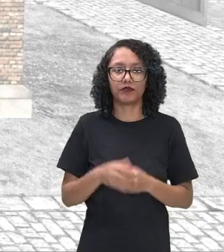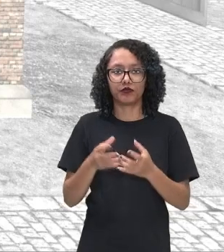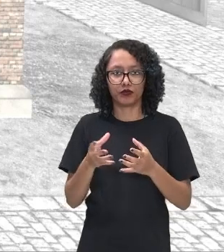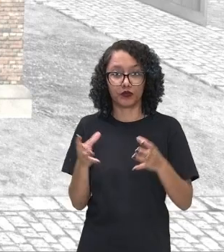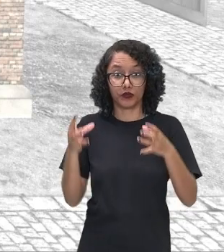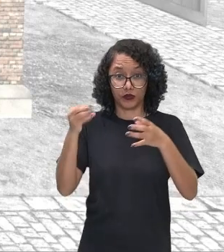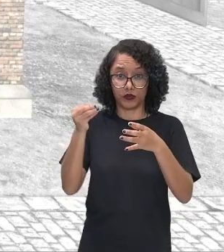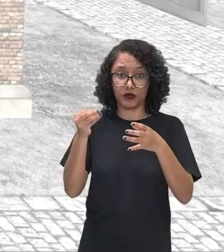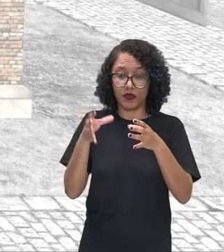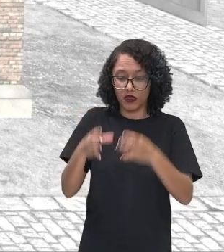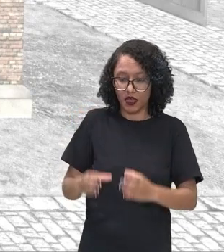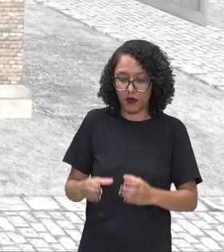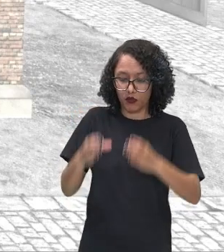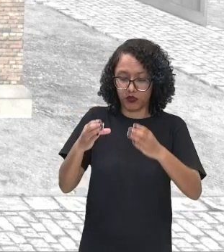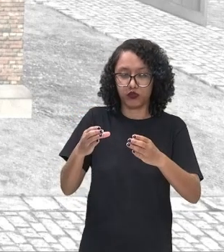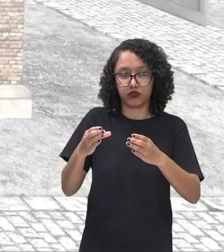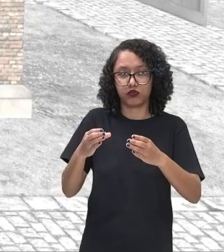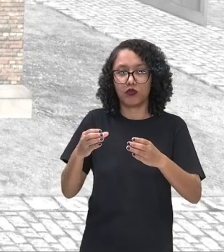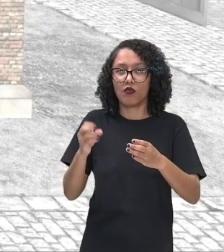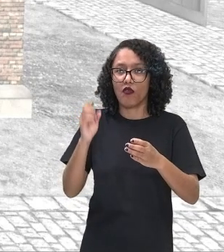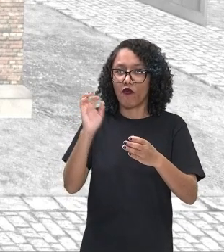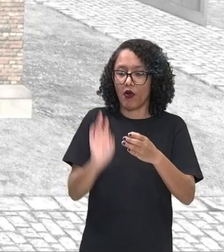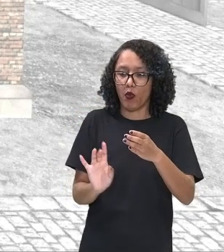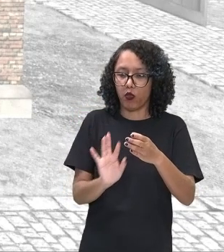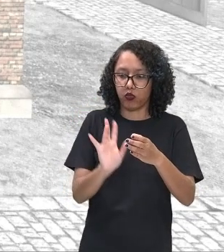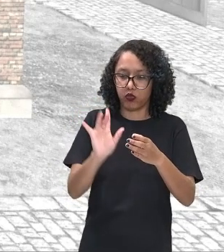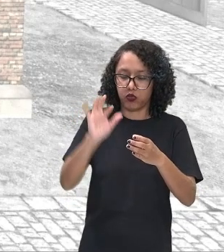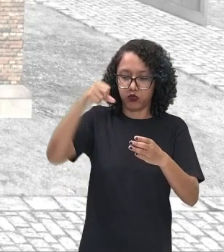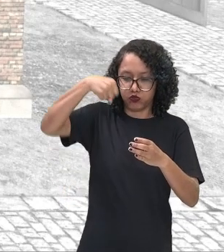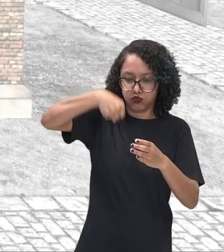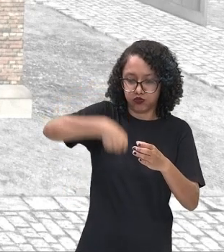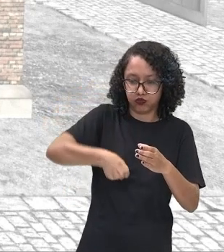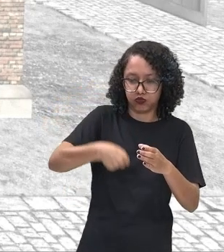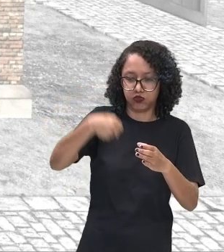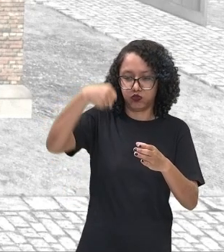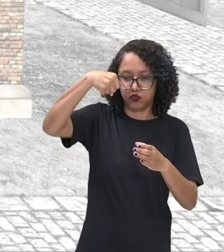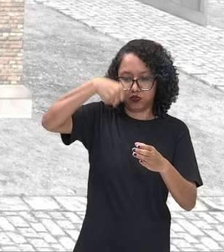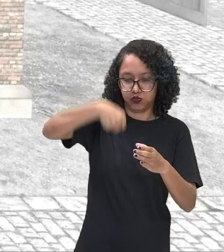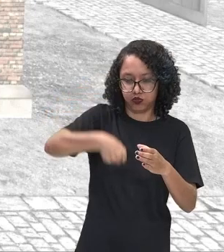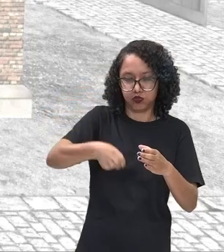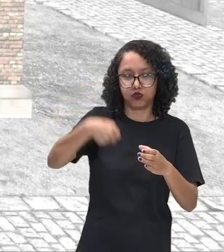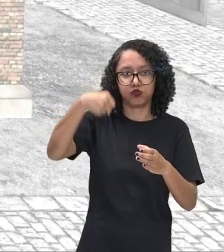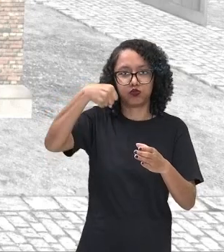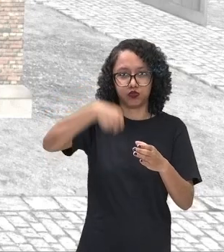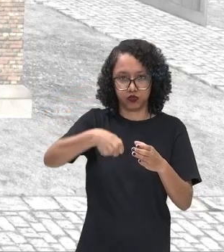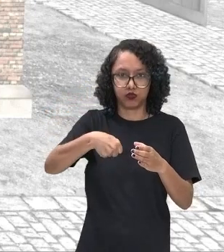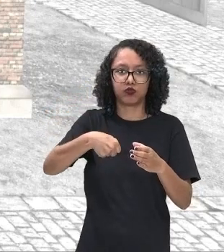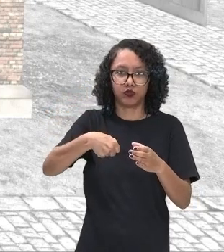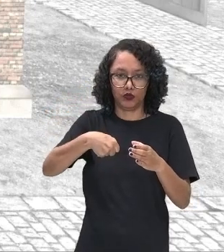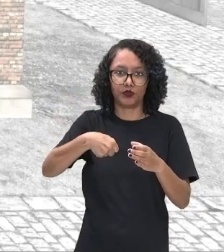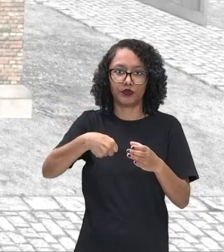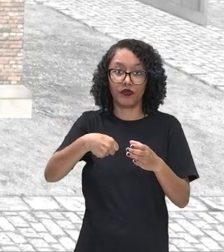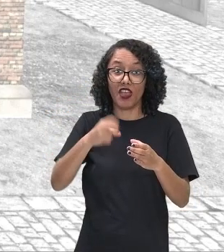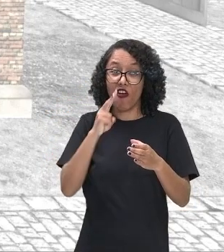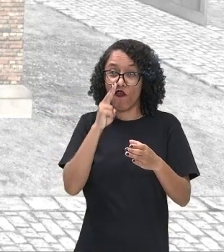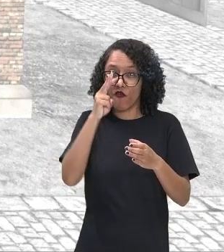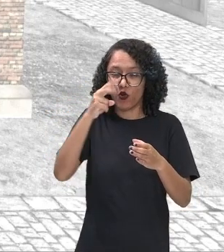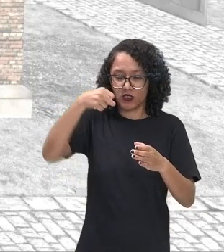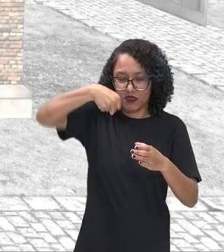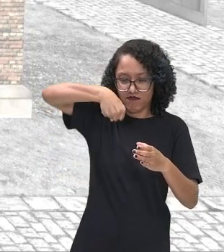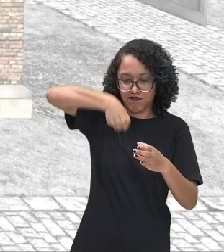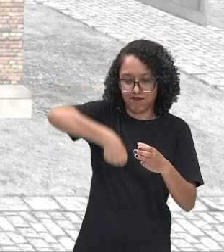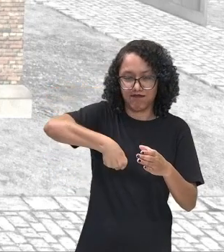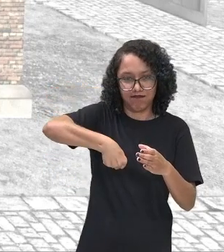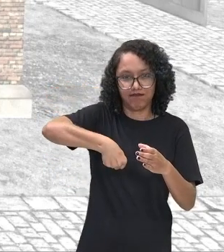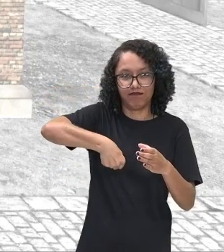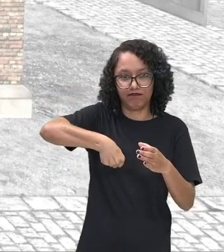por um cilindro, onde se expande empurrando um pistão. Essa força do pistão